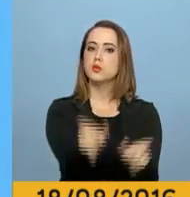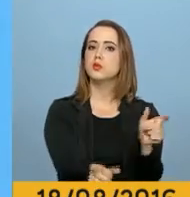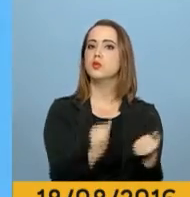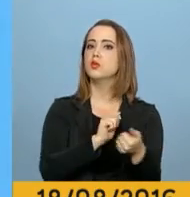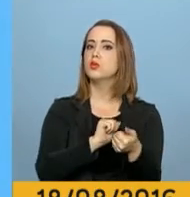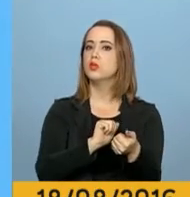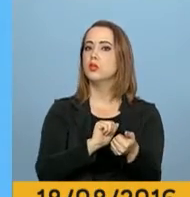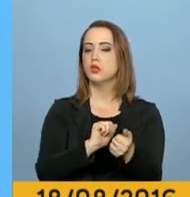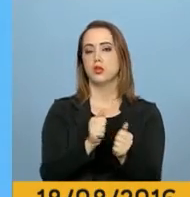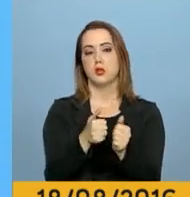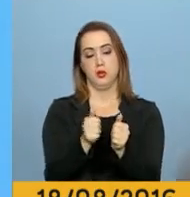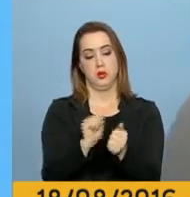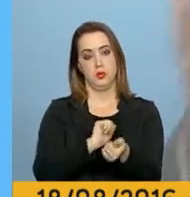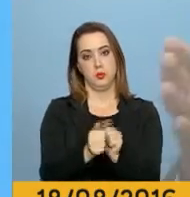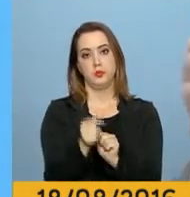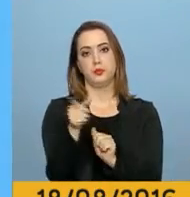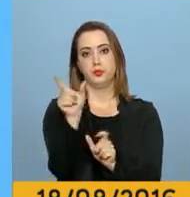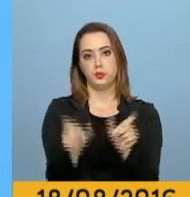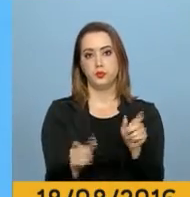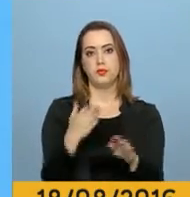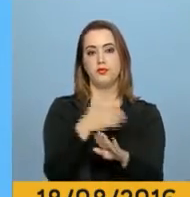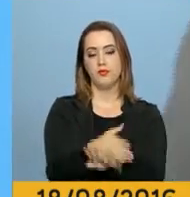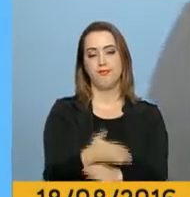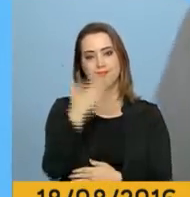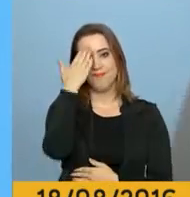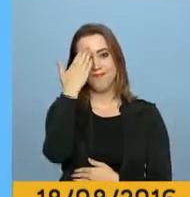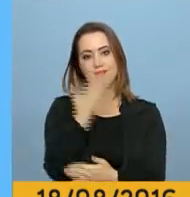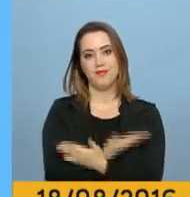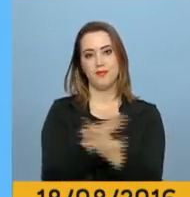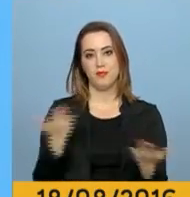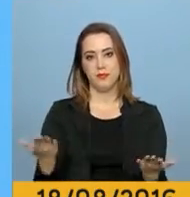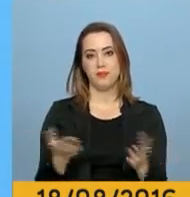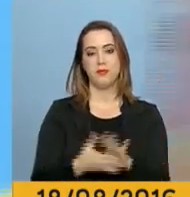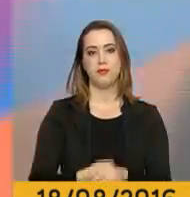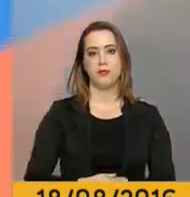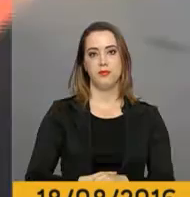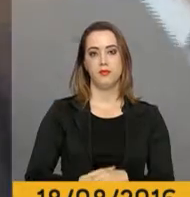das paraolimpíadas obrigado a vocês